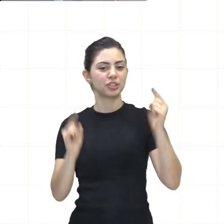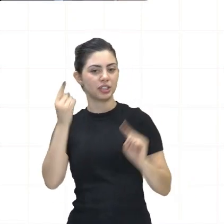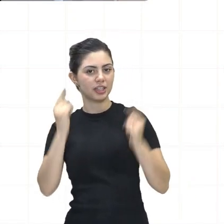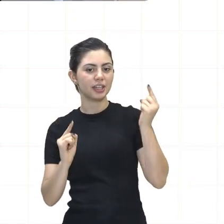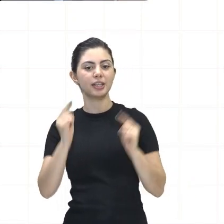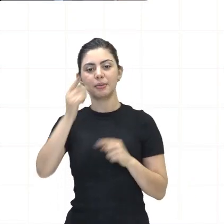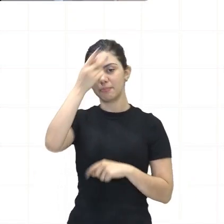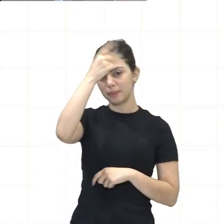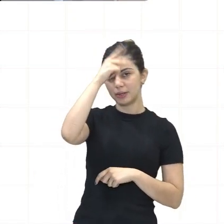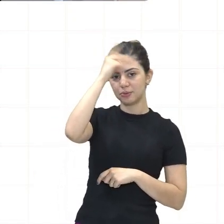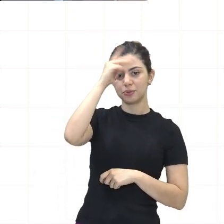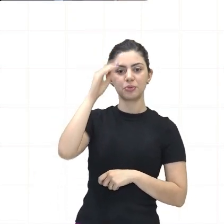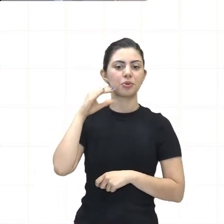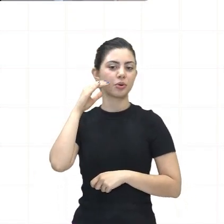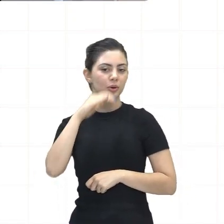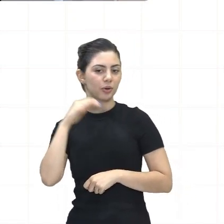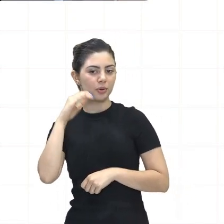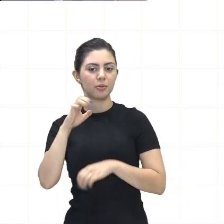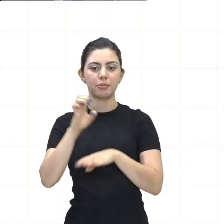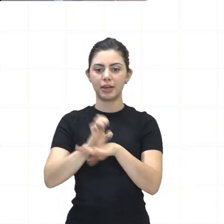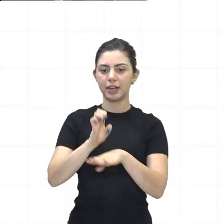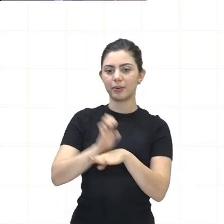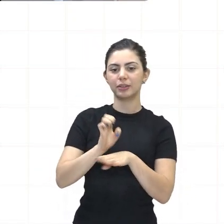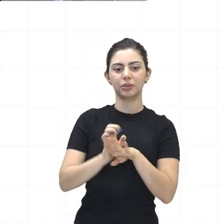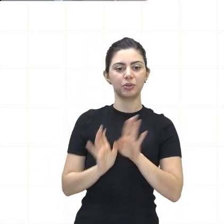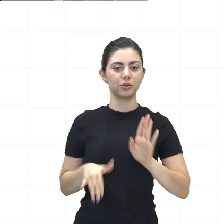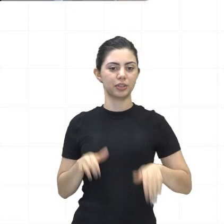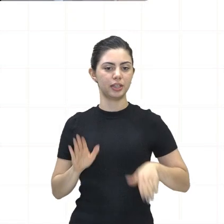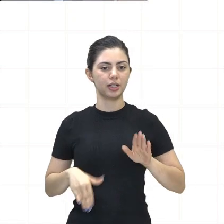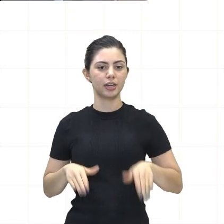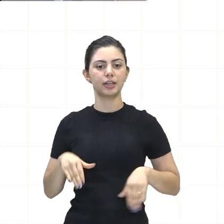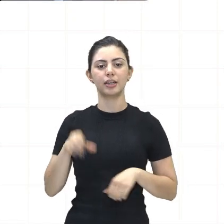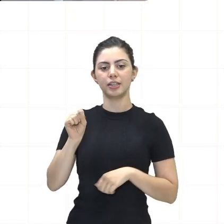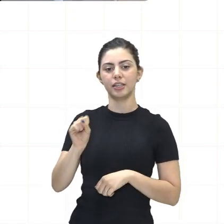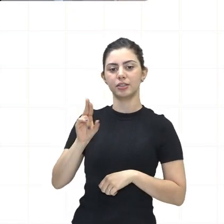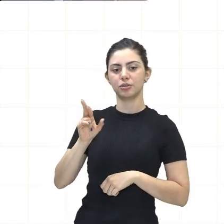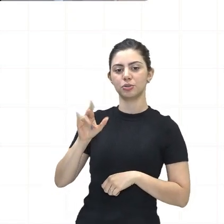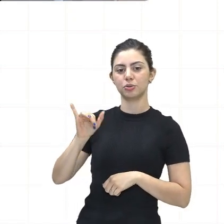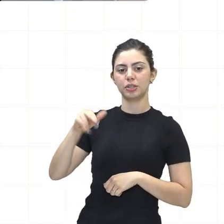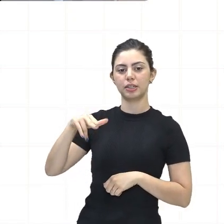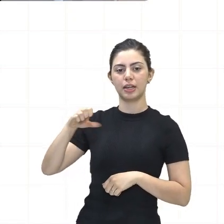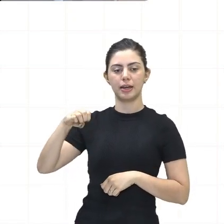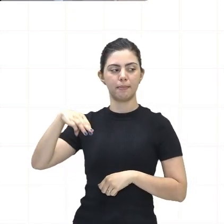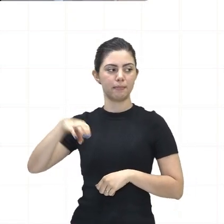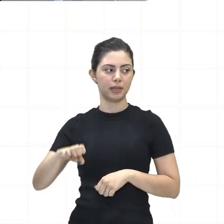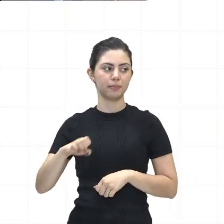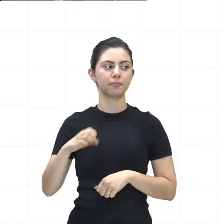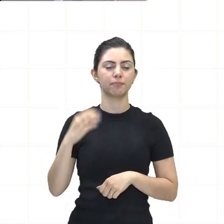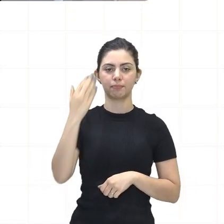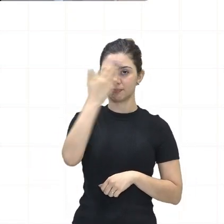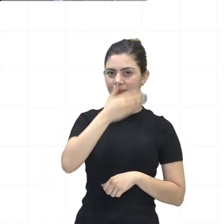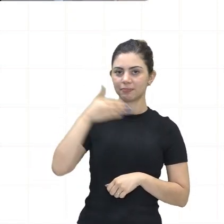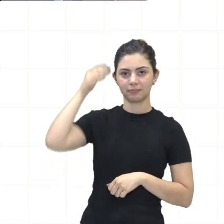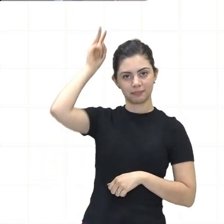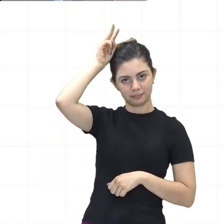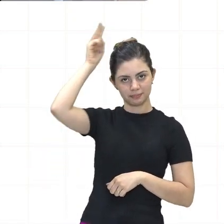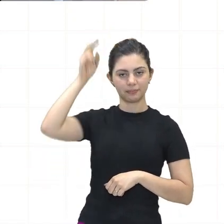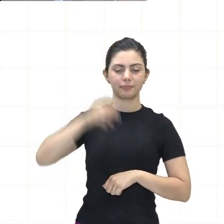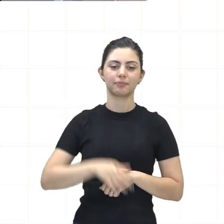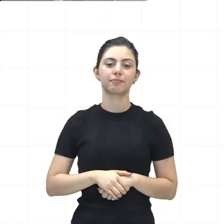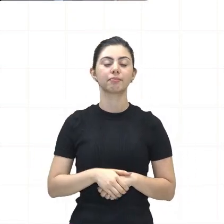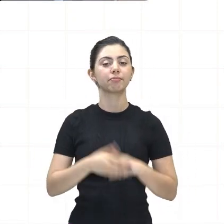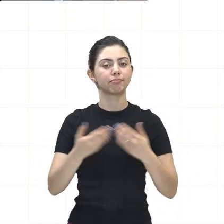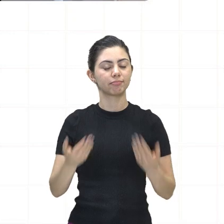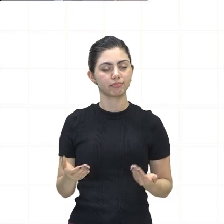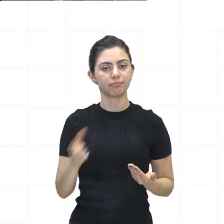vizinhos nossos aqui, né? Boa parte deles fazem parte de um outro grupo que existe aqui na América do Sul, que é o Pacto Andino, né?